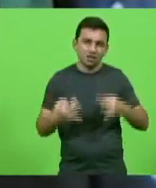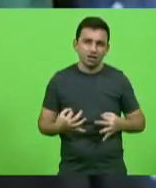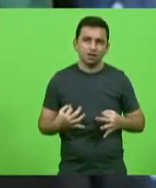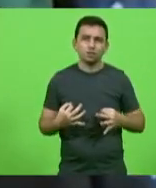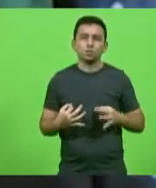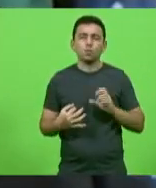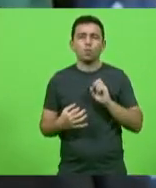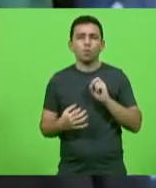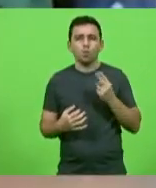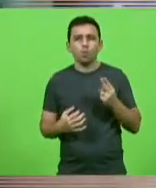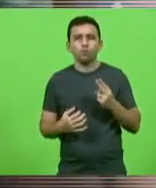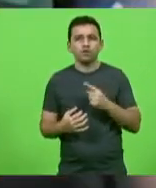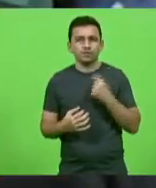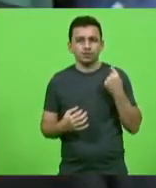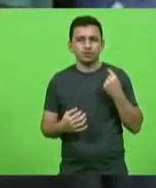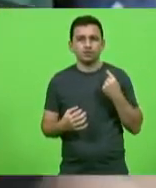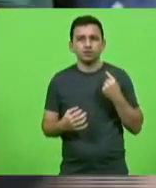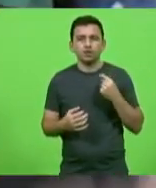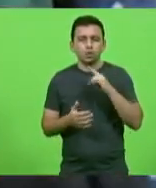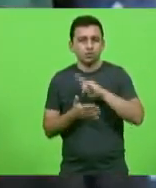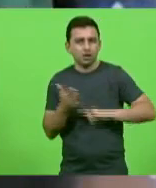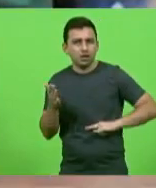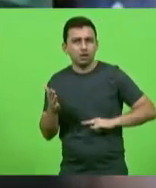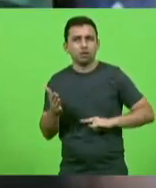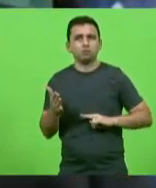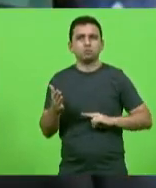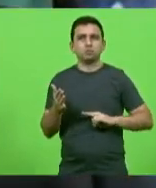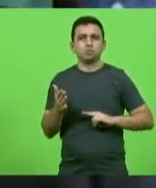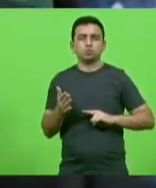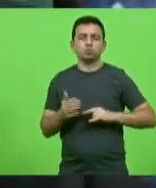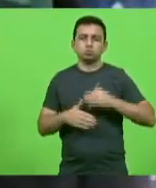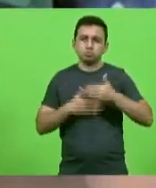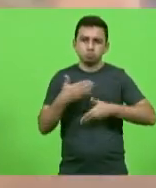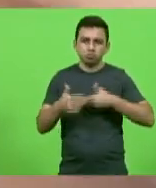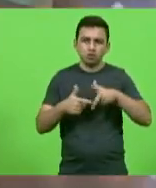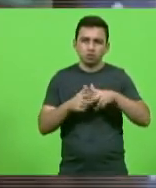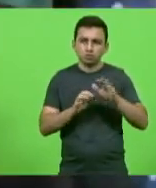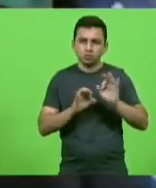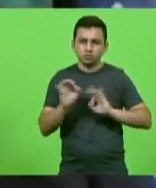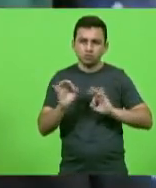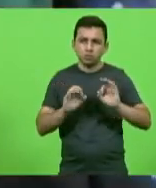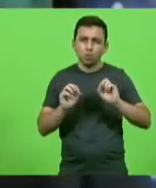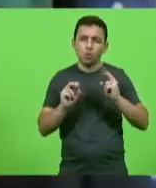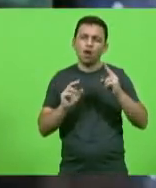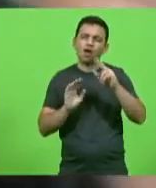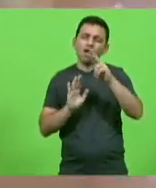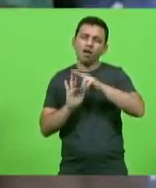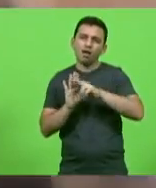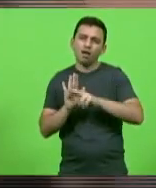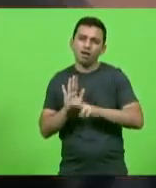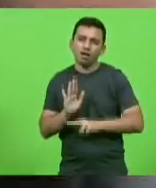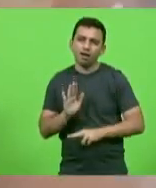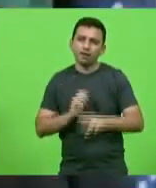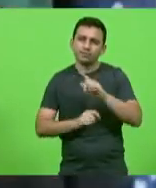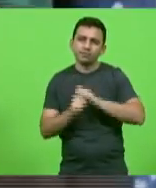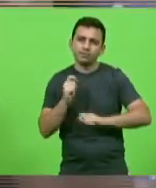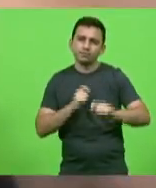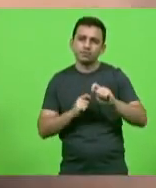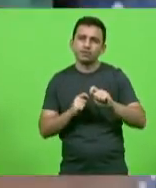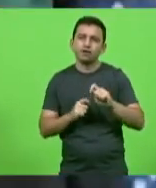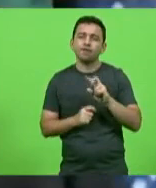ou validade de artes contratos ajude processo ou normas administrativos serão